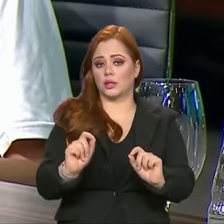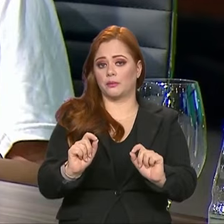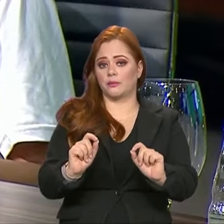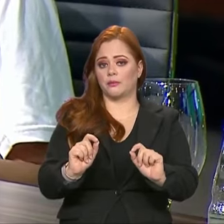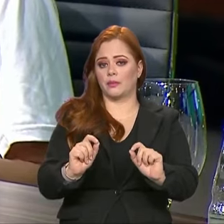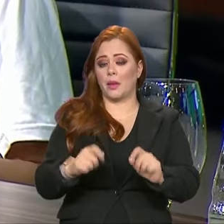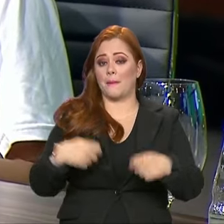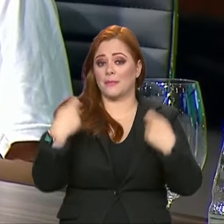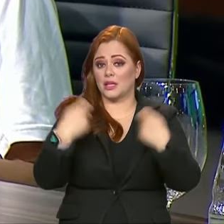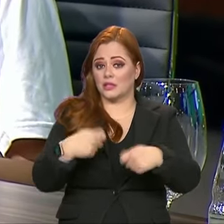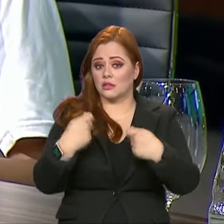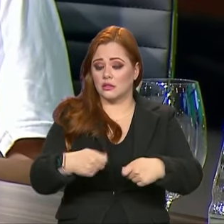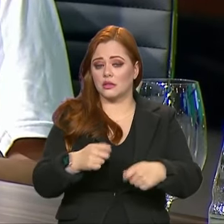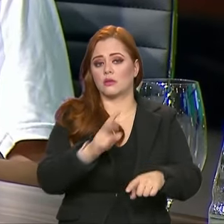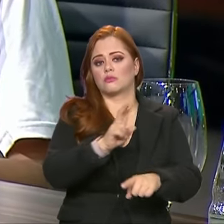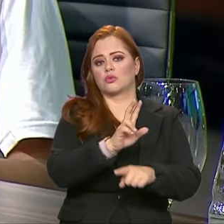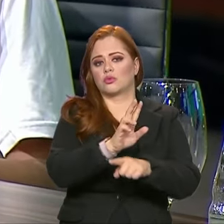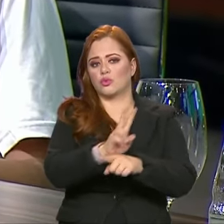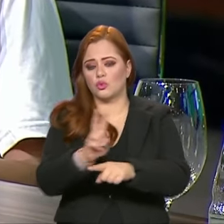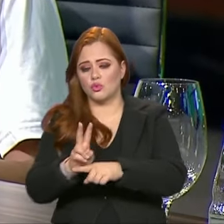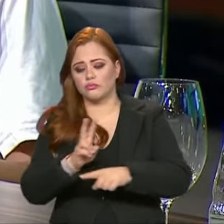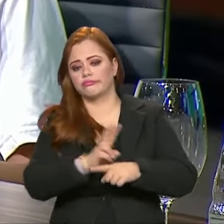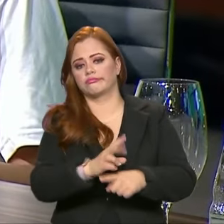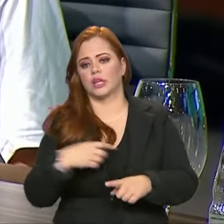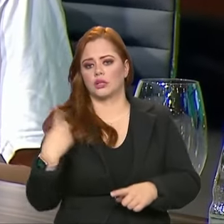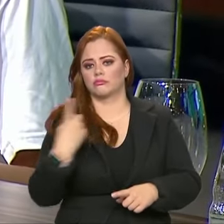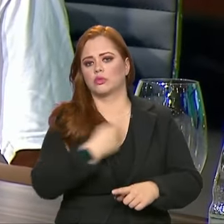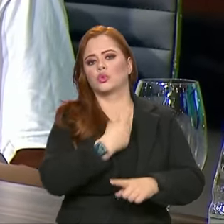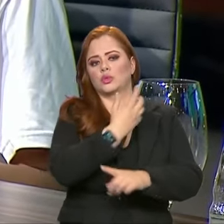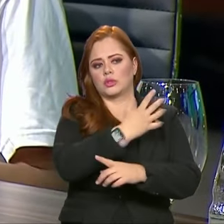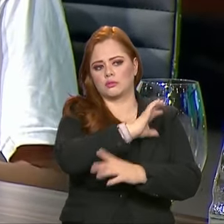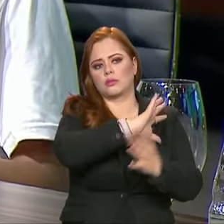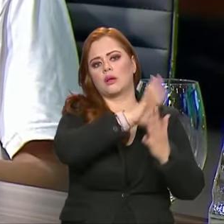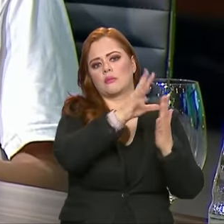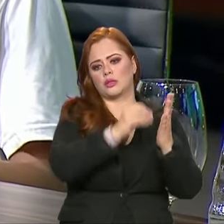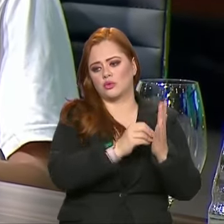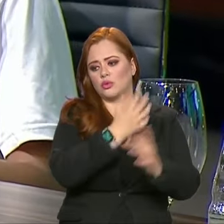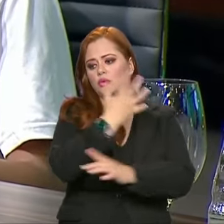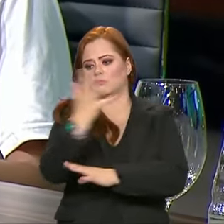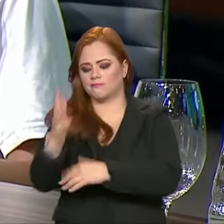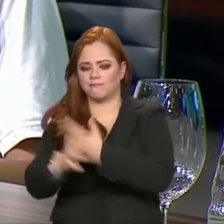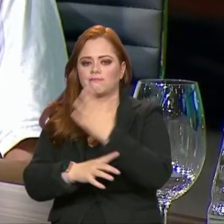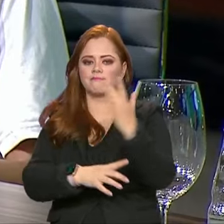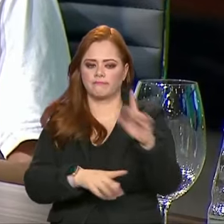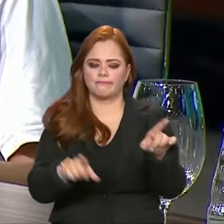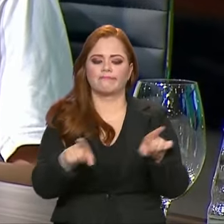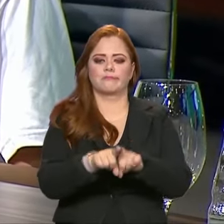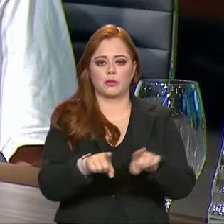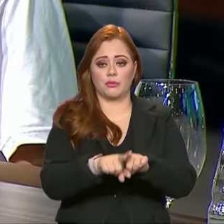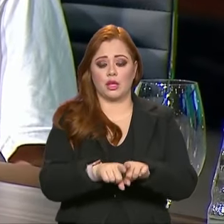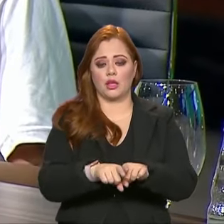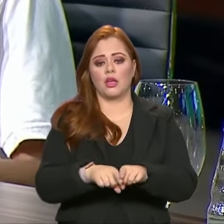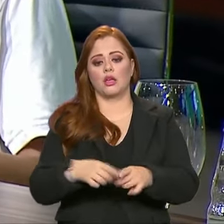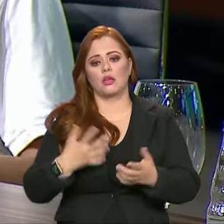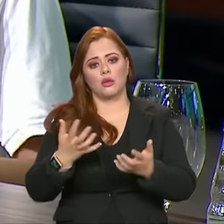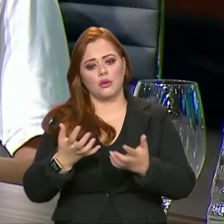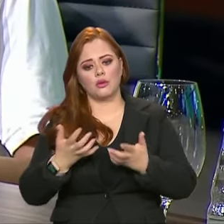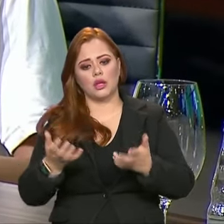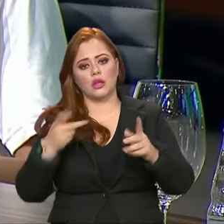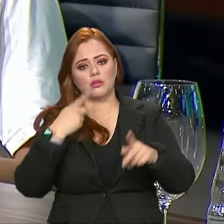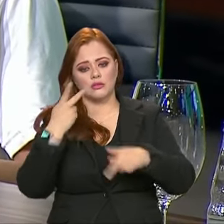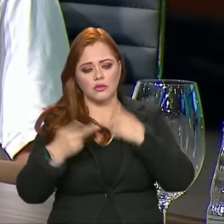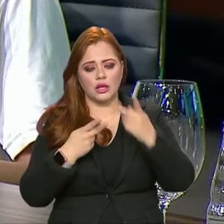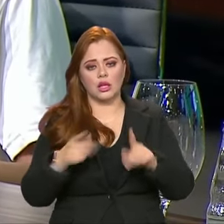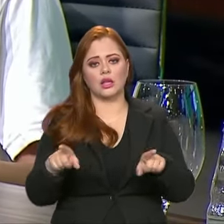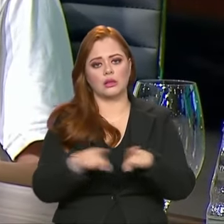Precisamos cuidar da nossa Amazônia, cuidar do meio ambiente, e gostaria de compartilhar aqui algo que o companheiro